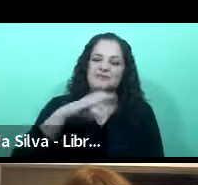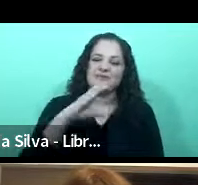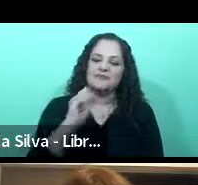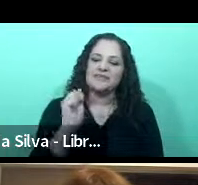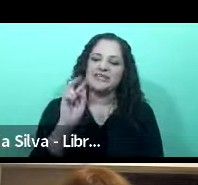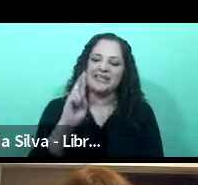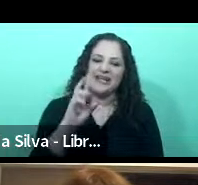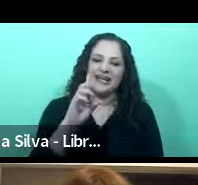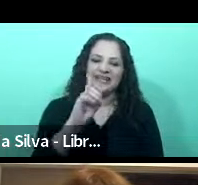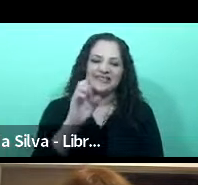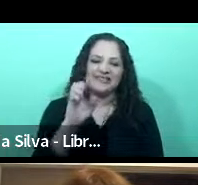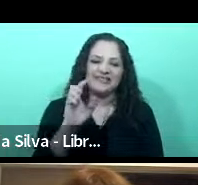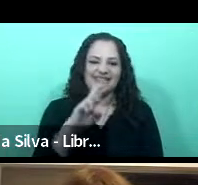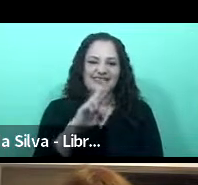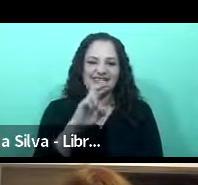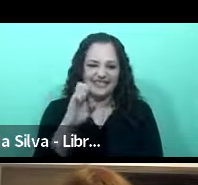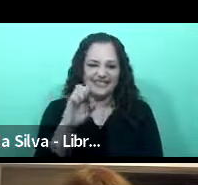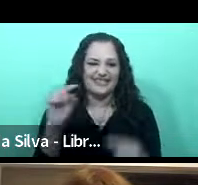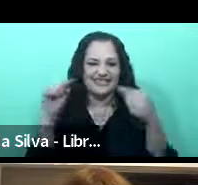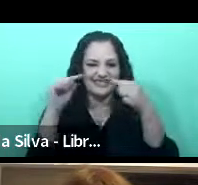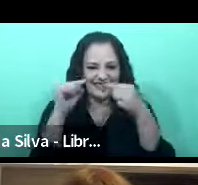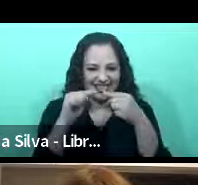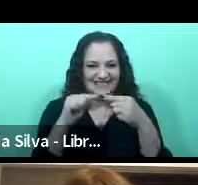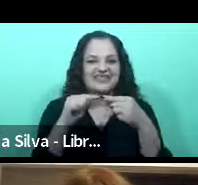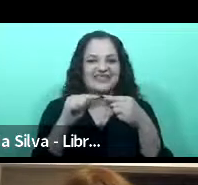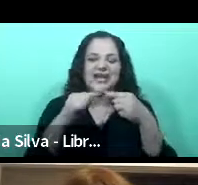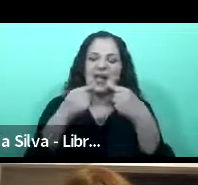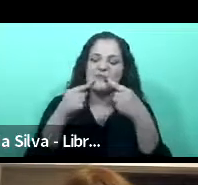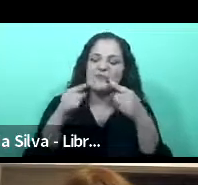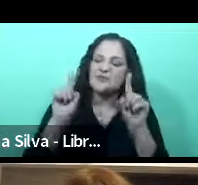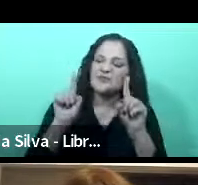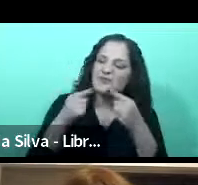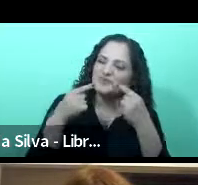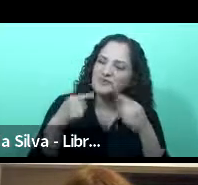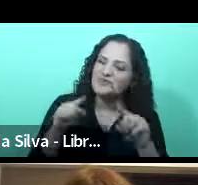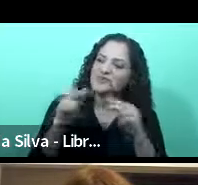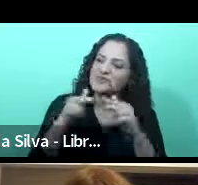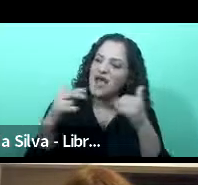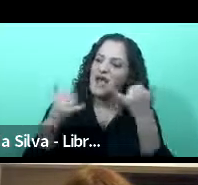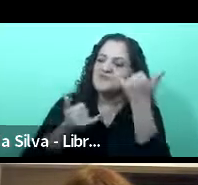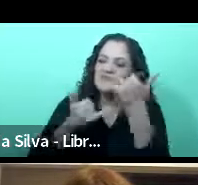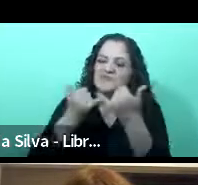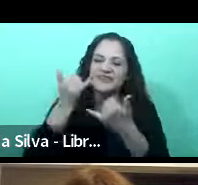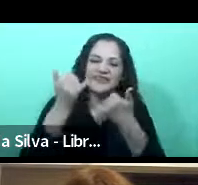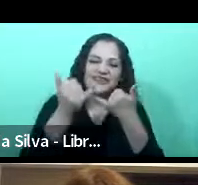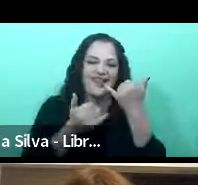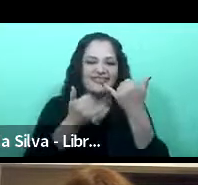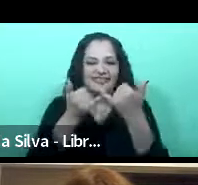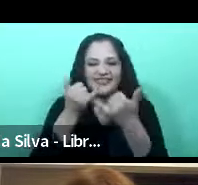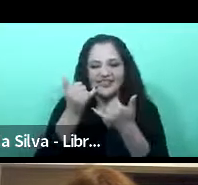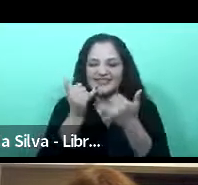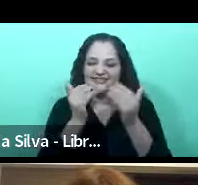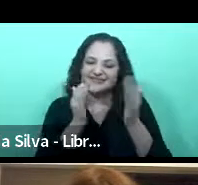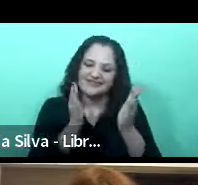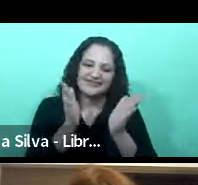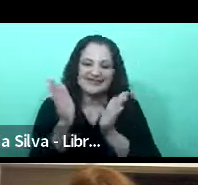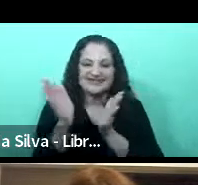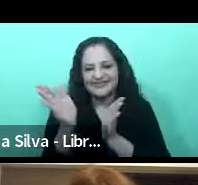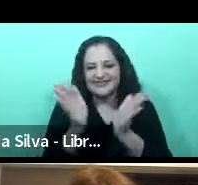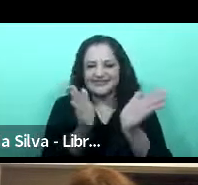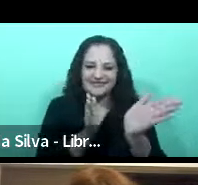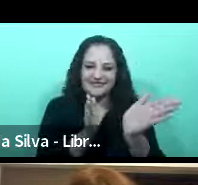de brincadeiras, né? Tem essa brincadeira entre o erê e a brincadeira, né? E a gente fala